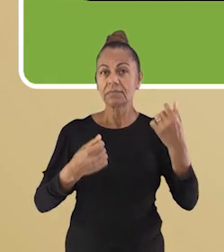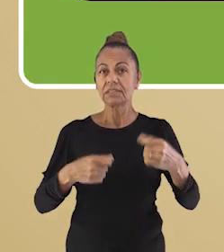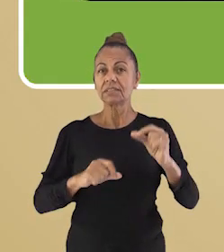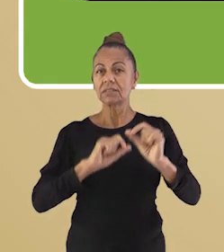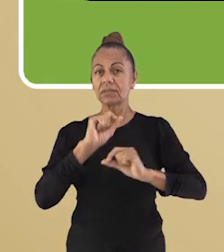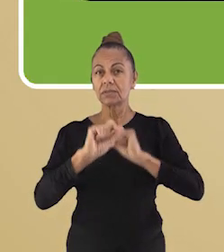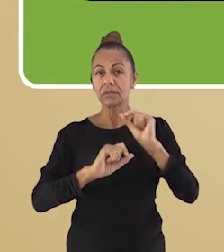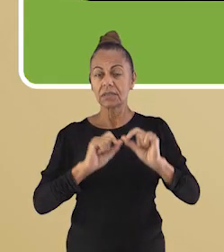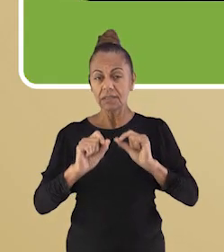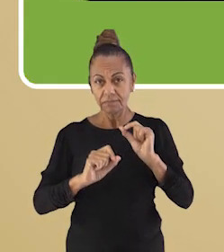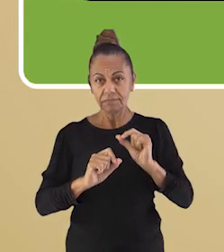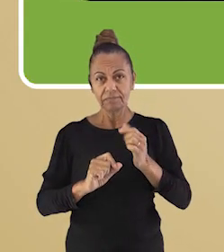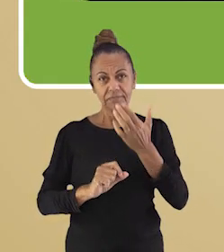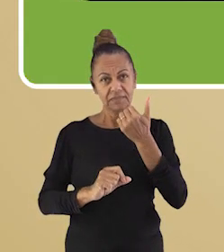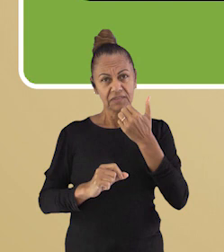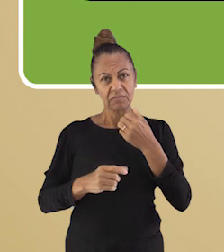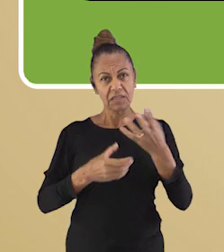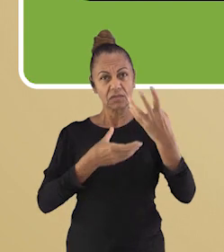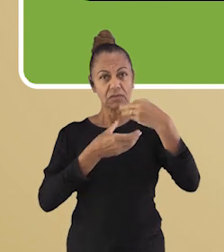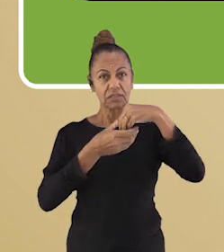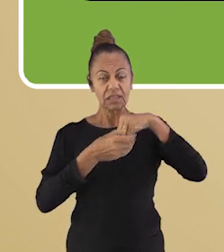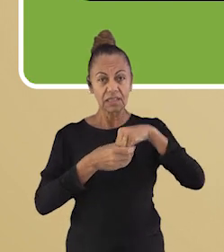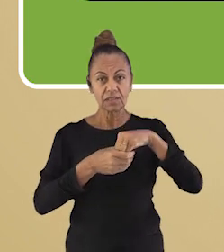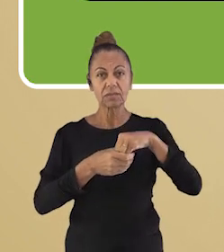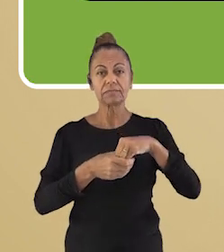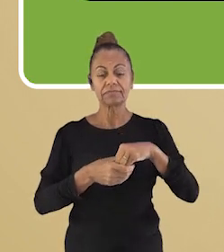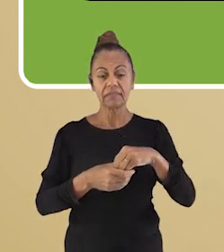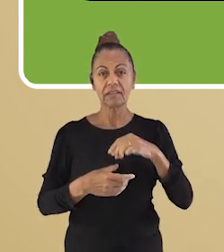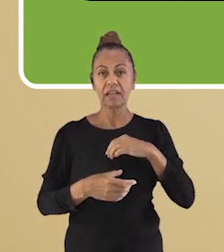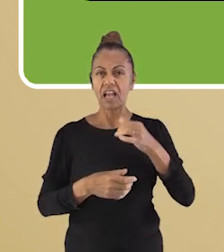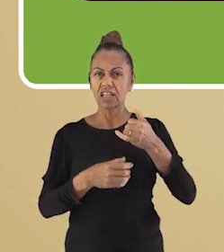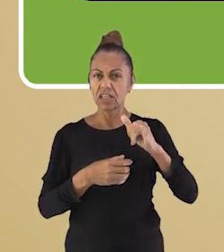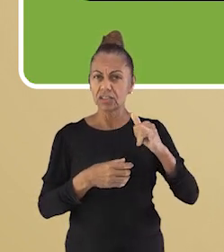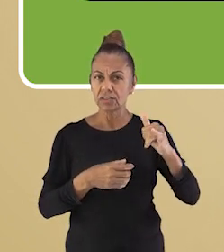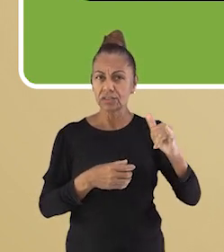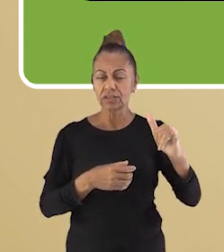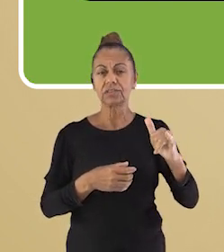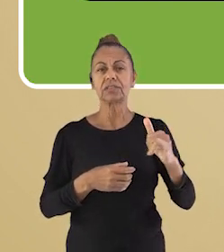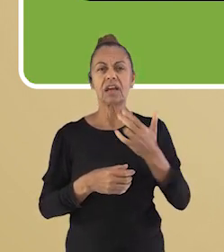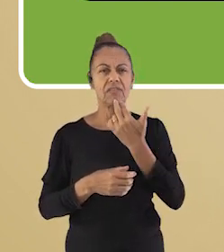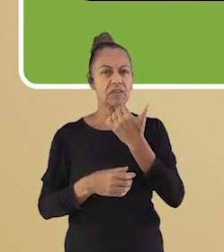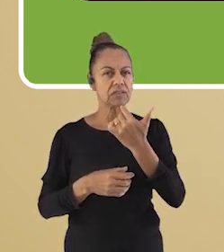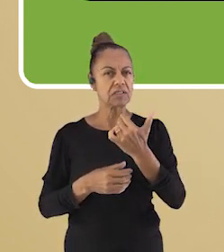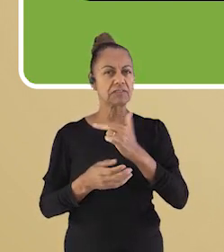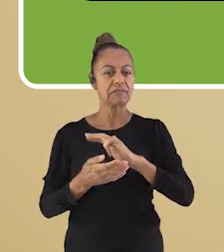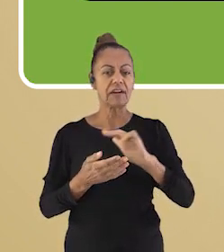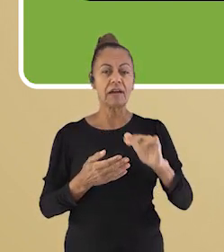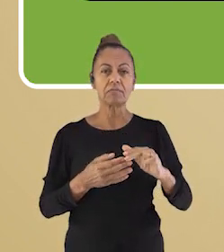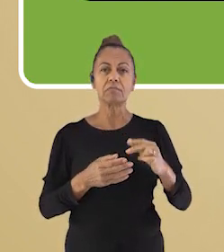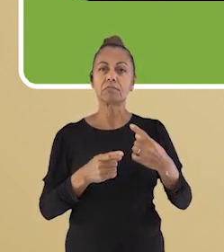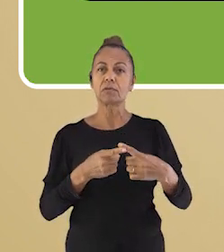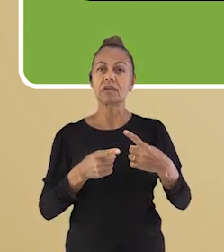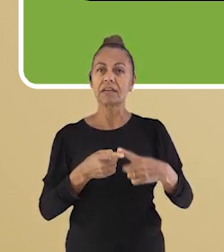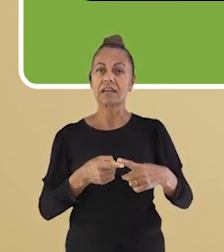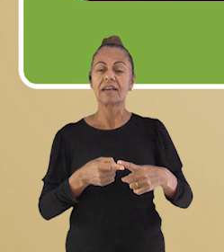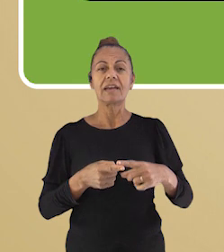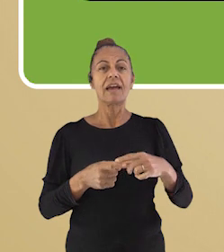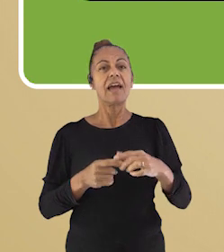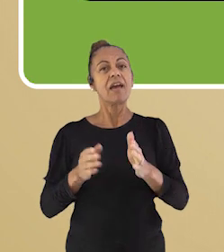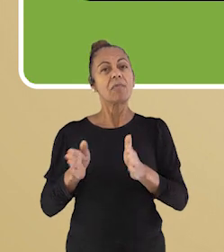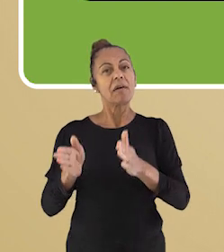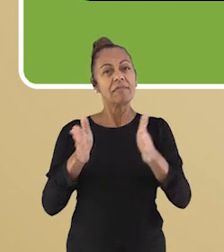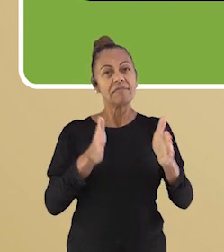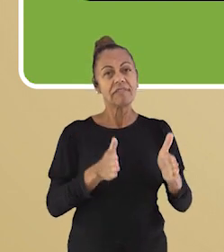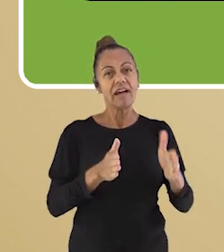é necessário ingerir uma grande quantidade de alimentos que proporcione energia e nutrientes, devido ao